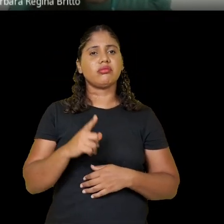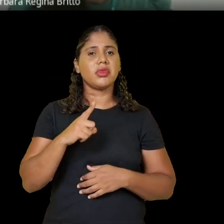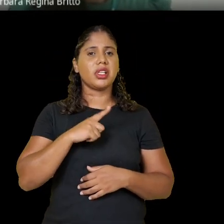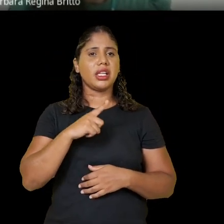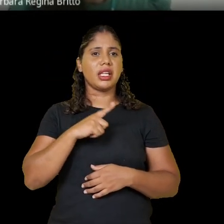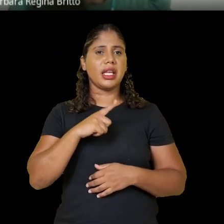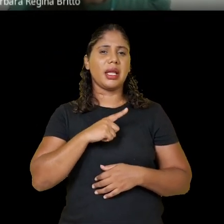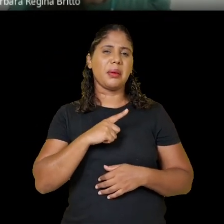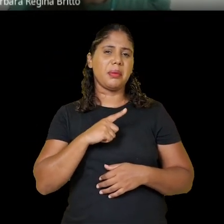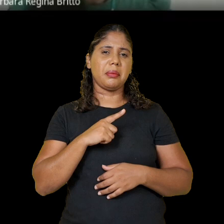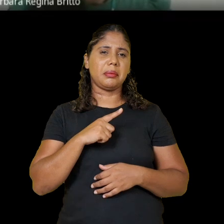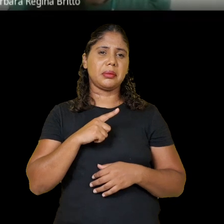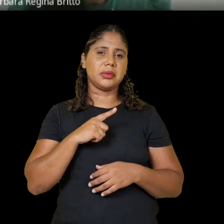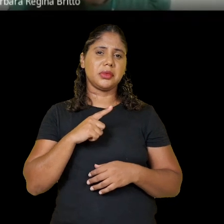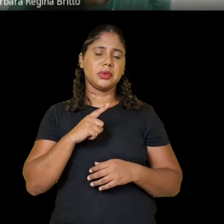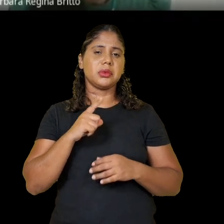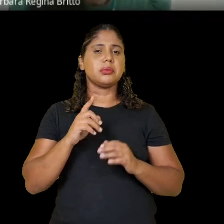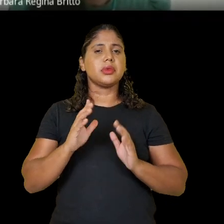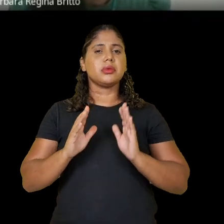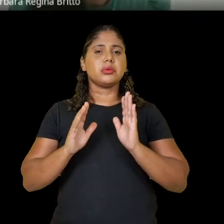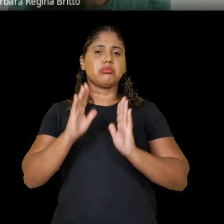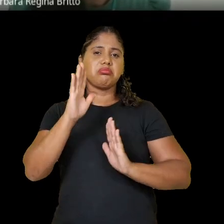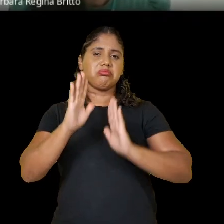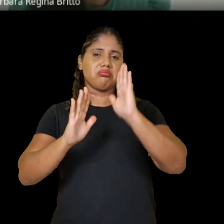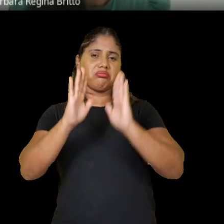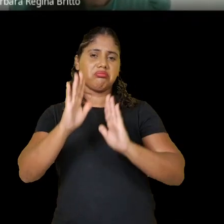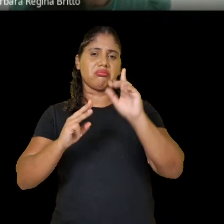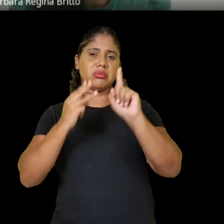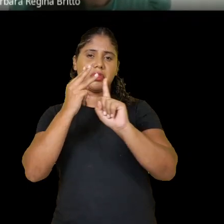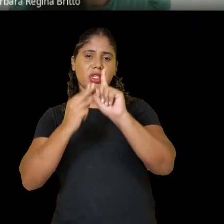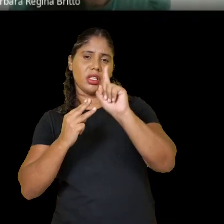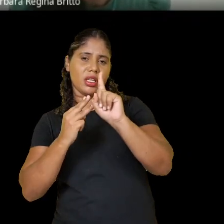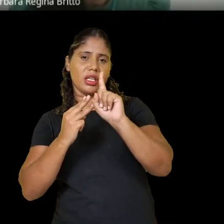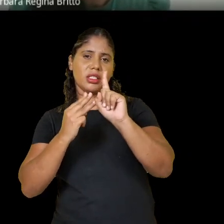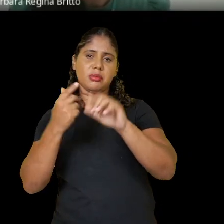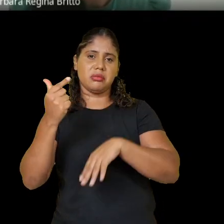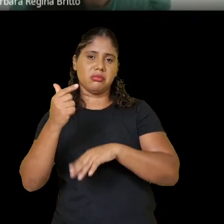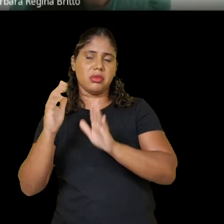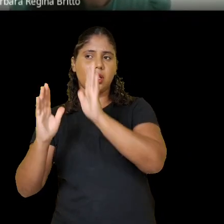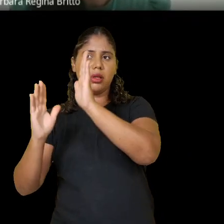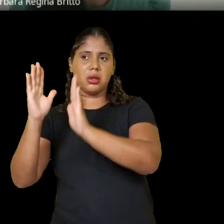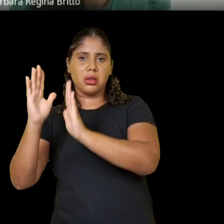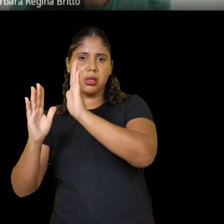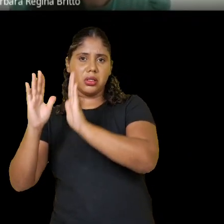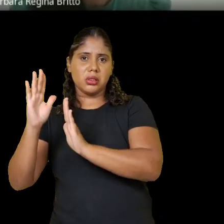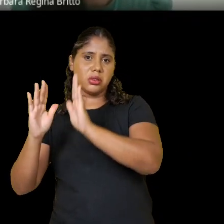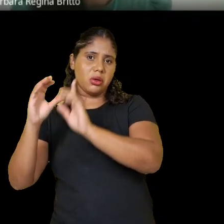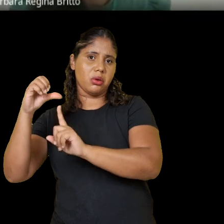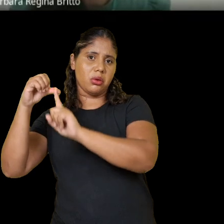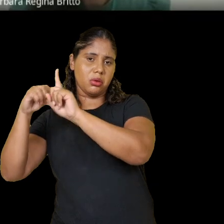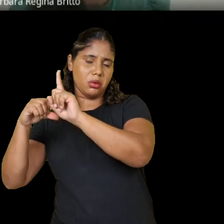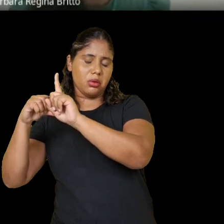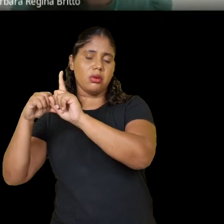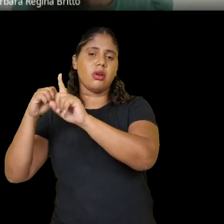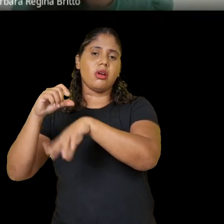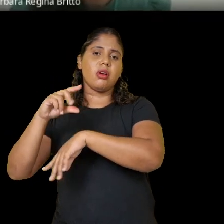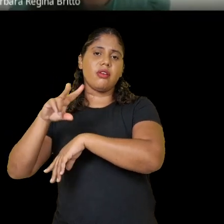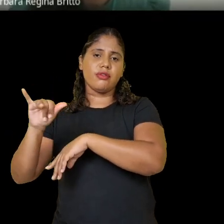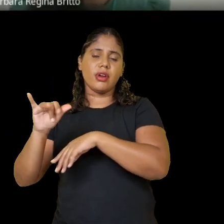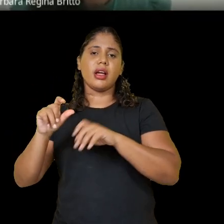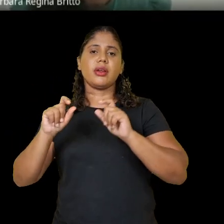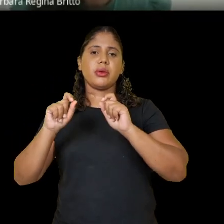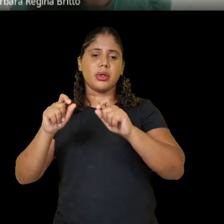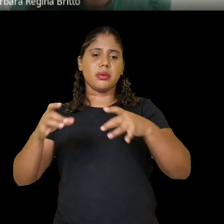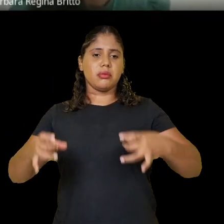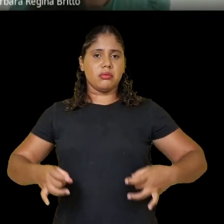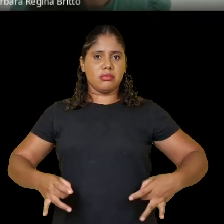dos segundo ao terceiro trimestre de gestação, que está relacionado mesmo à estase venosa causada pela